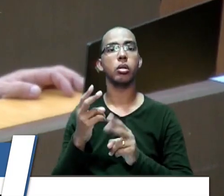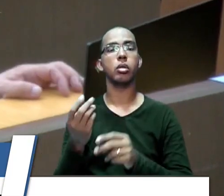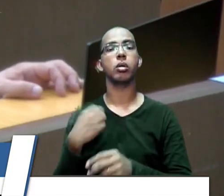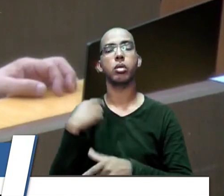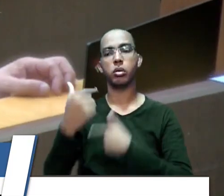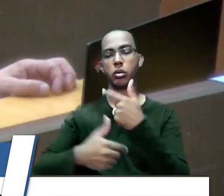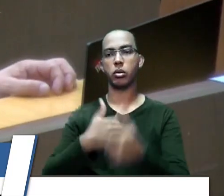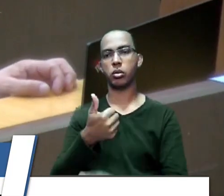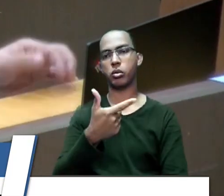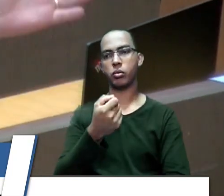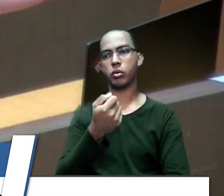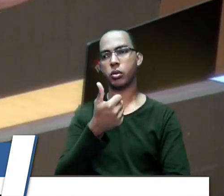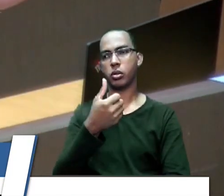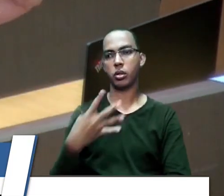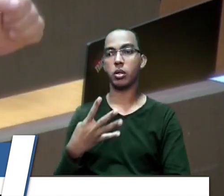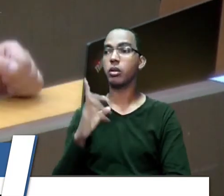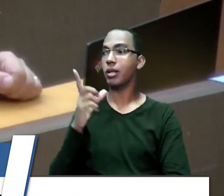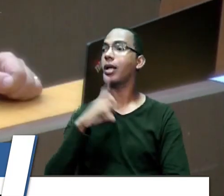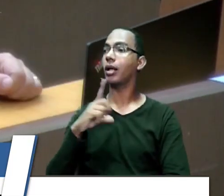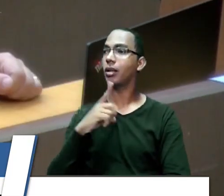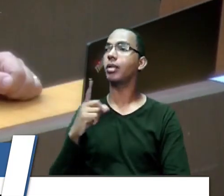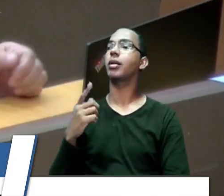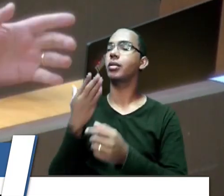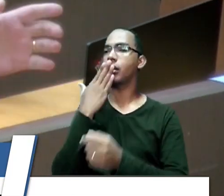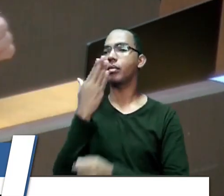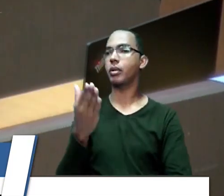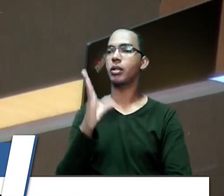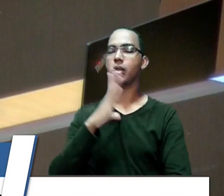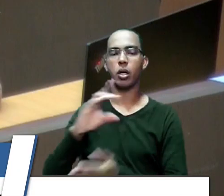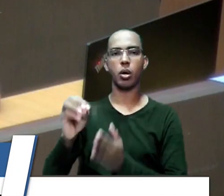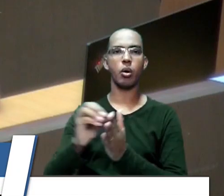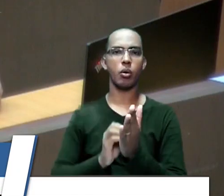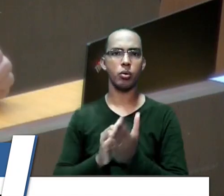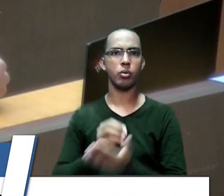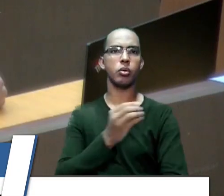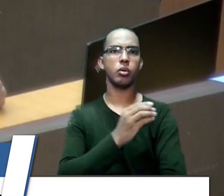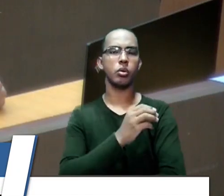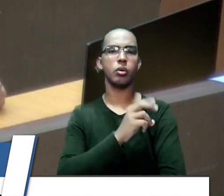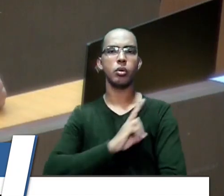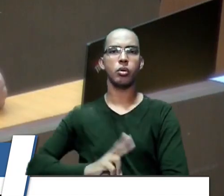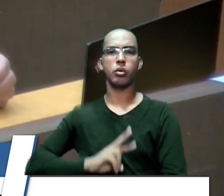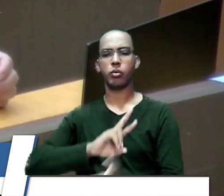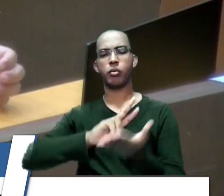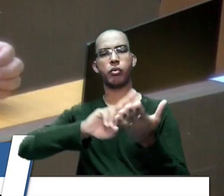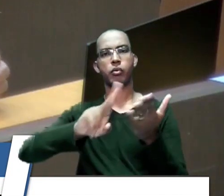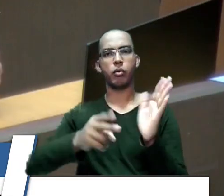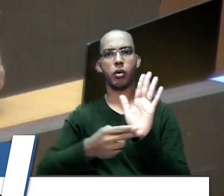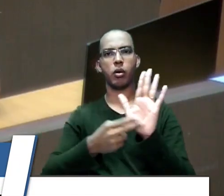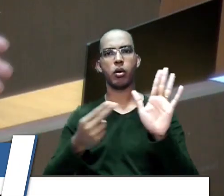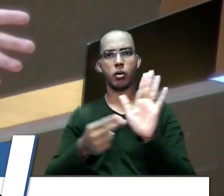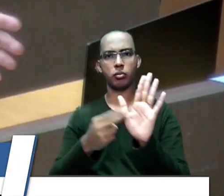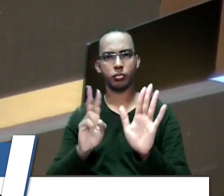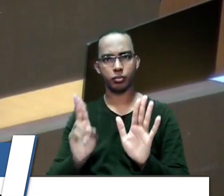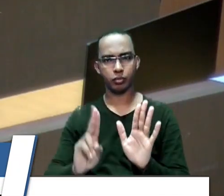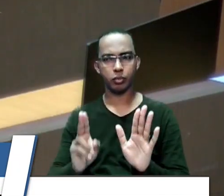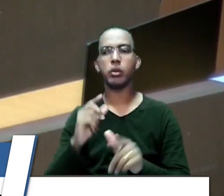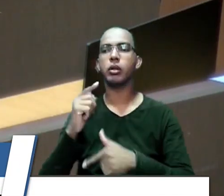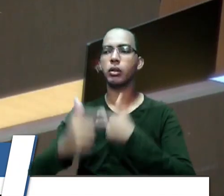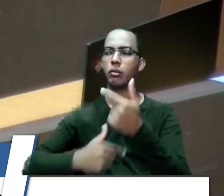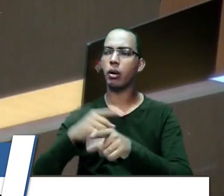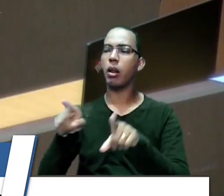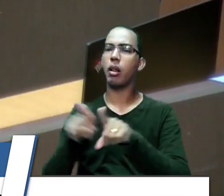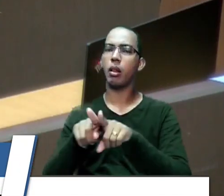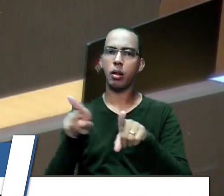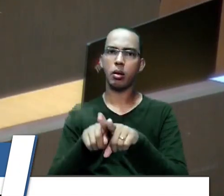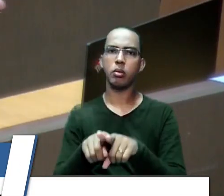essa demanda existia, até tinha ofício aqui dos novos vereadores Donizete e do vereador Zezinho Cabeleireiro, que batalharam também por essa